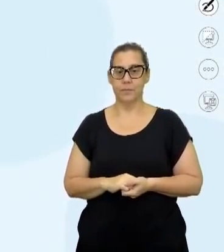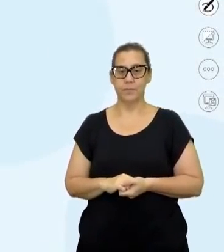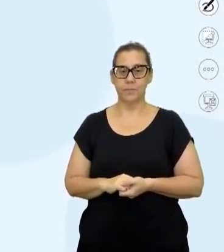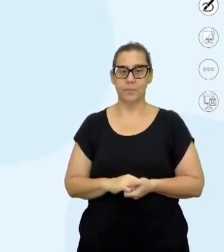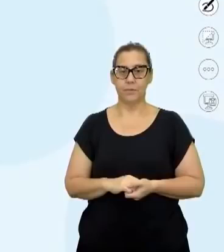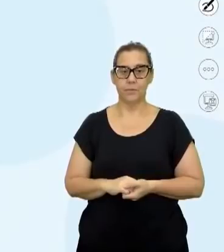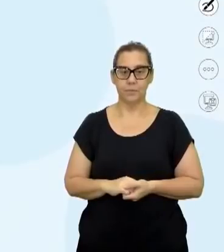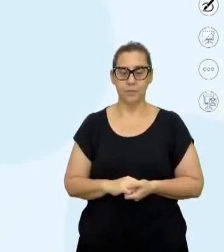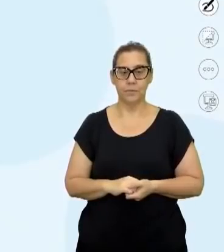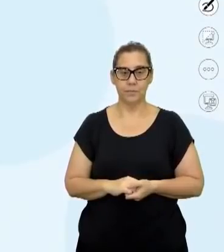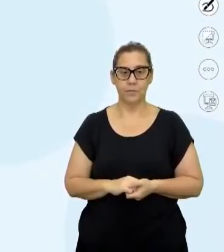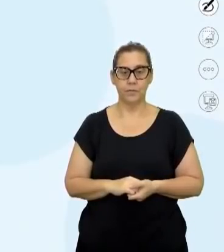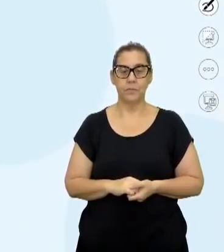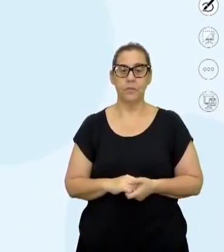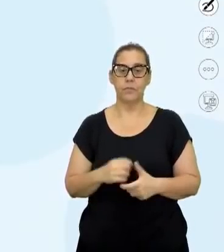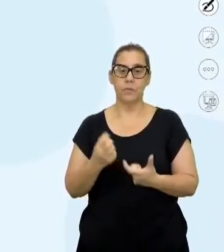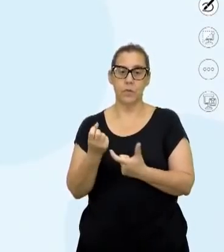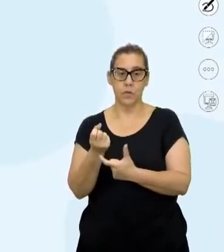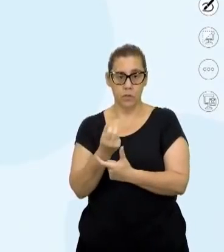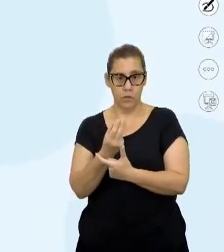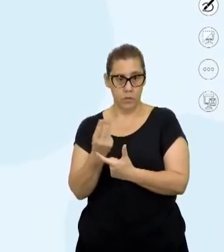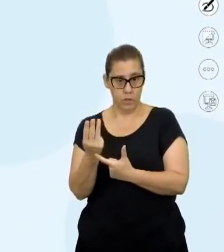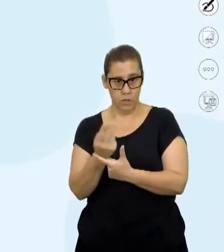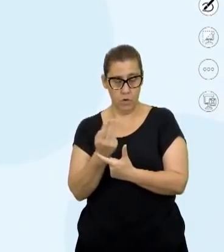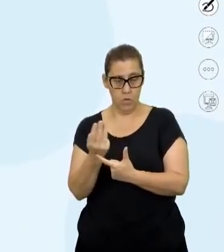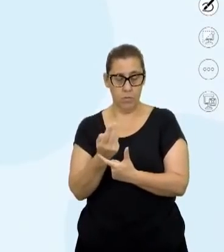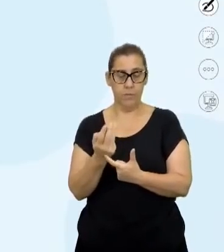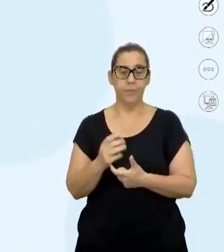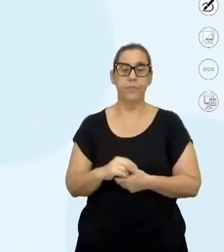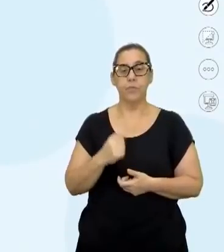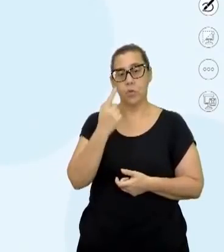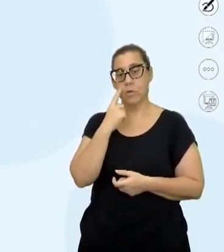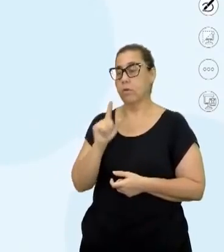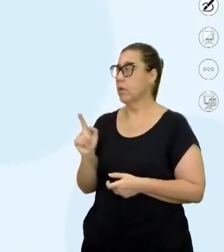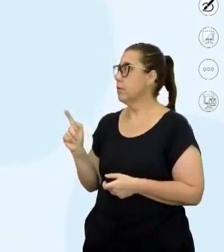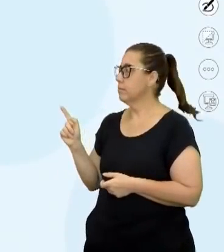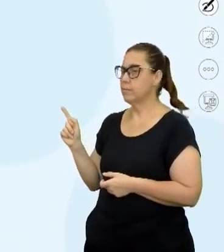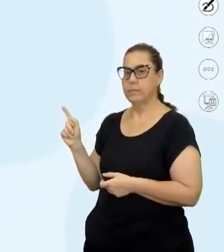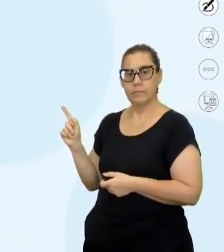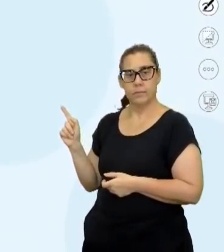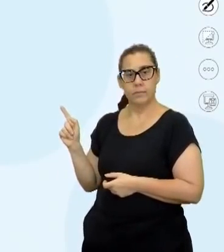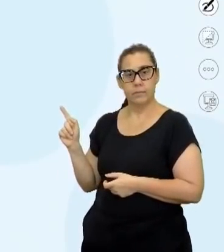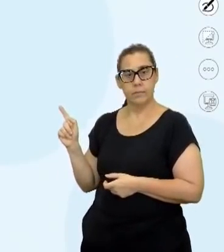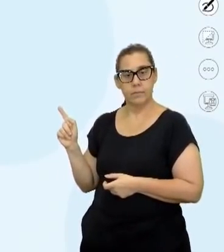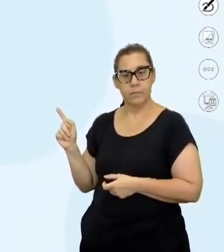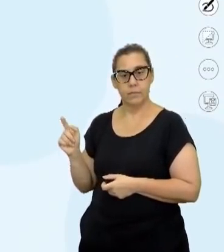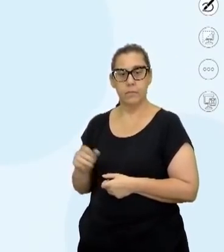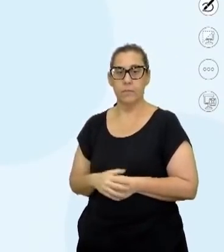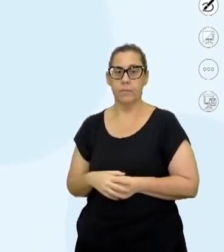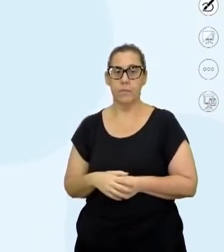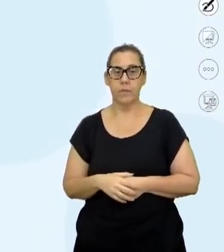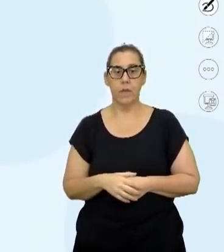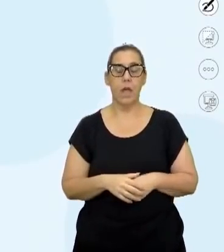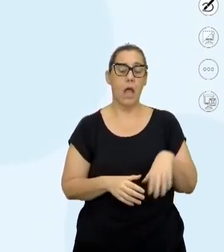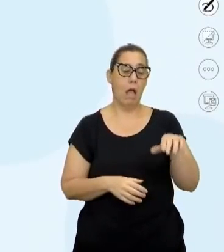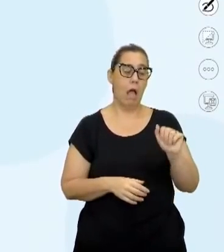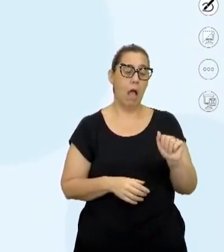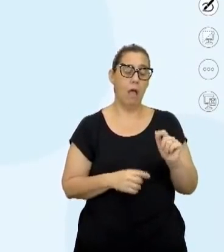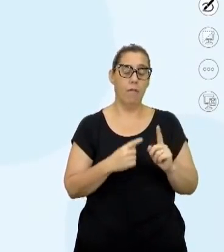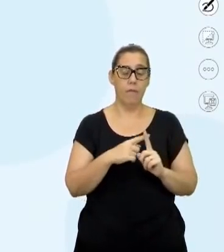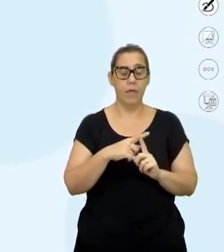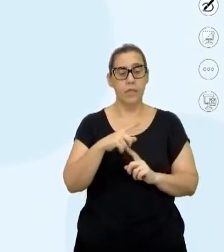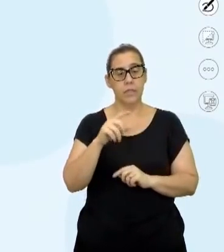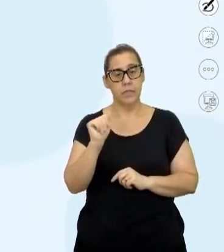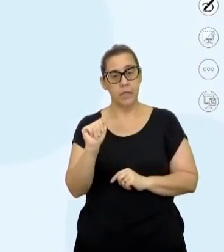Então, nós temos aqui, ó, um trinômio quadrado perfeito. Quando eu olhar para isso, eu tenho que pensar que essa aqui é a peça A vezes A.